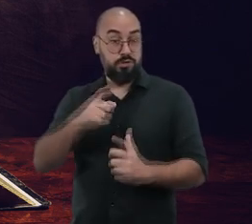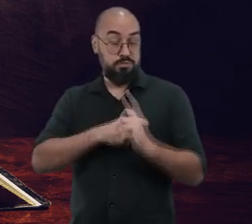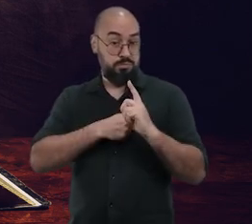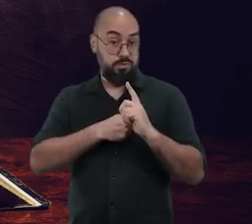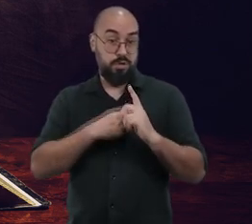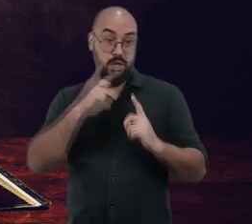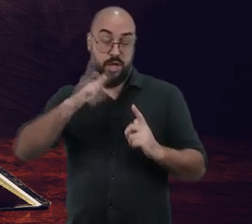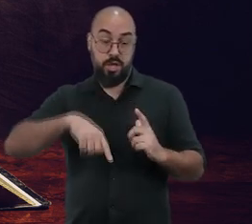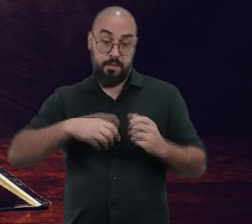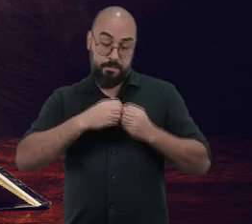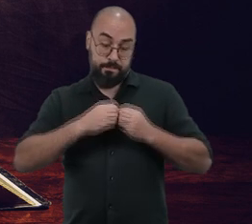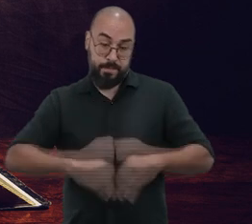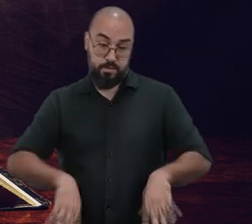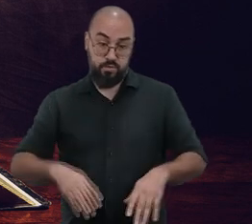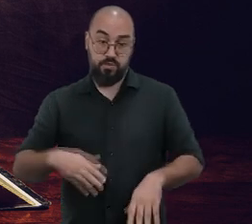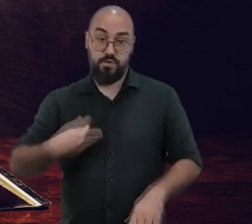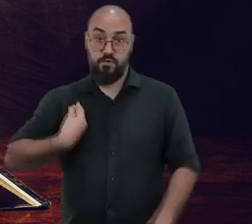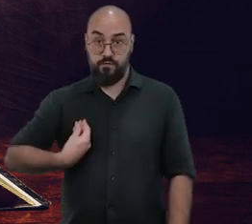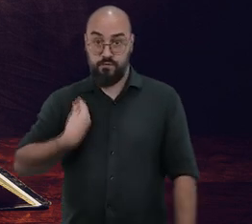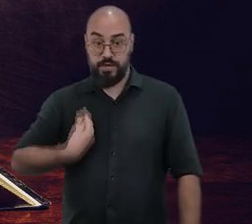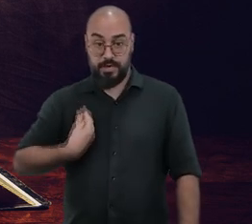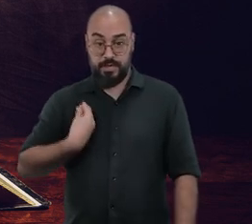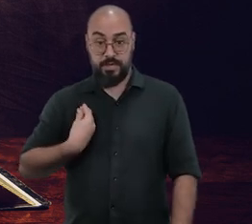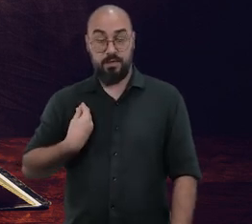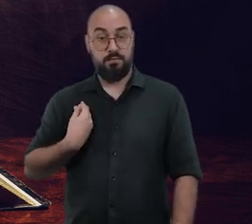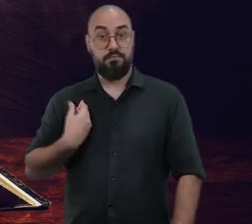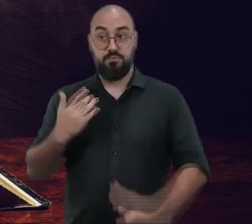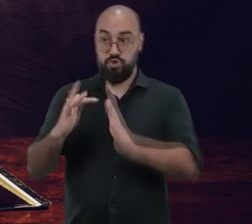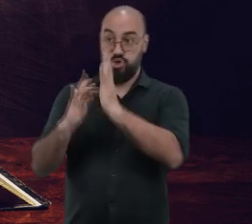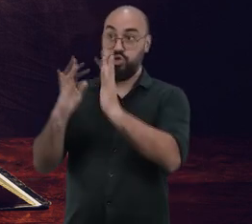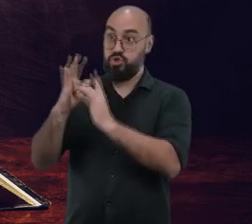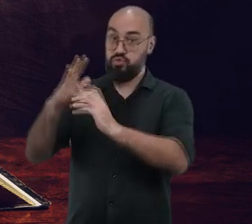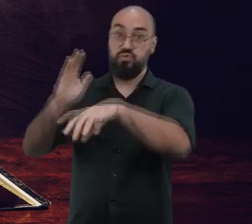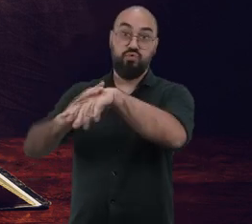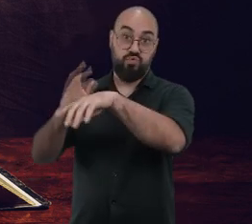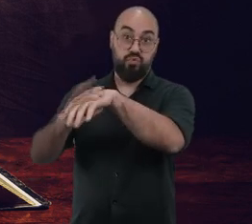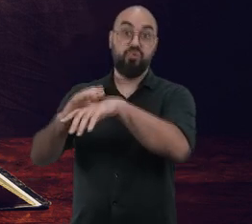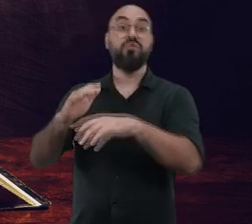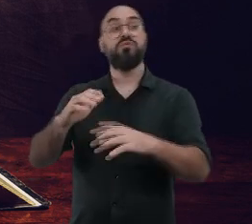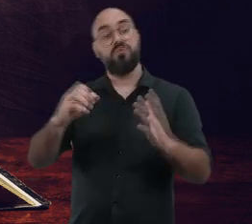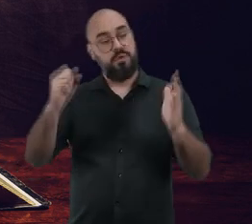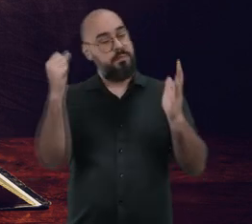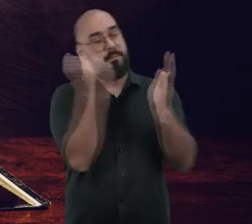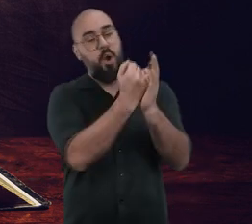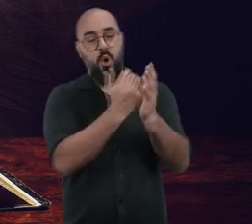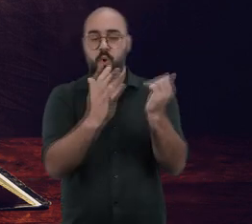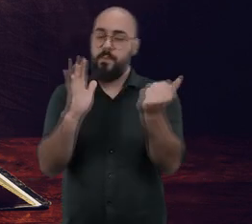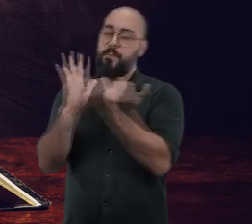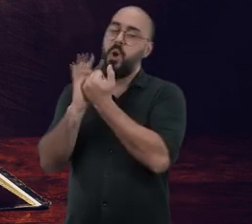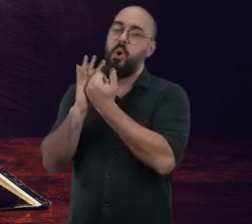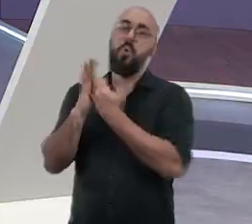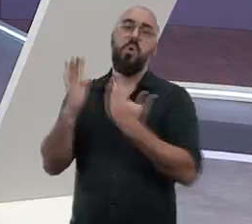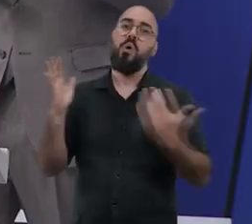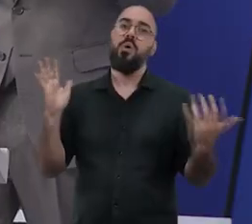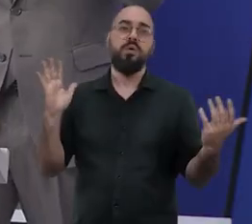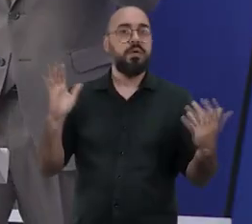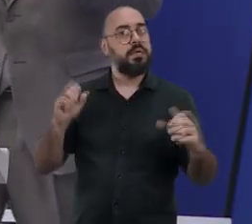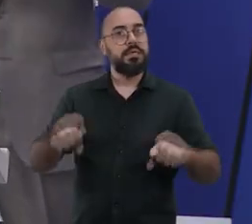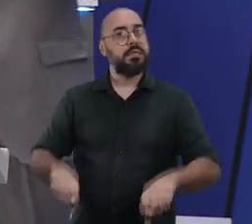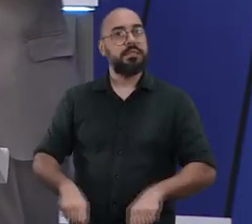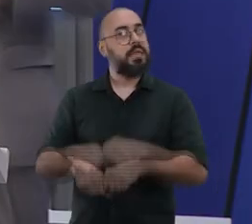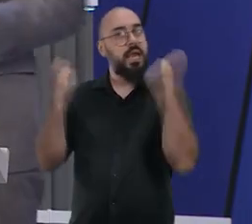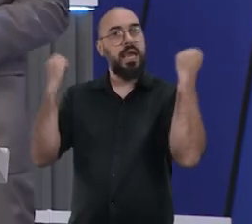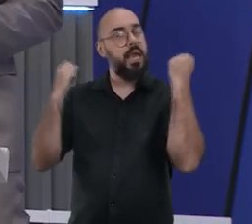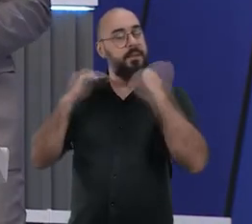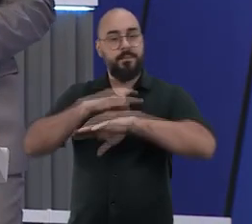era prejudicial, removeu-o inteiramente, cravando-o na cruz. O que é que